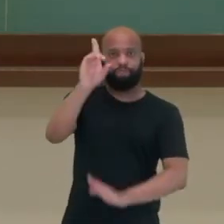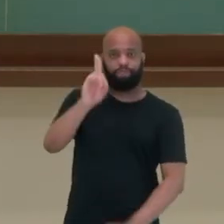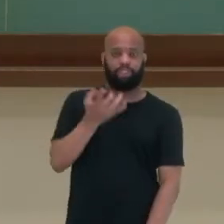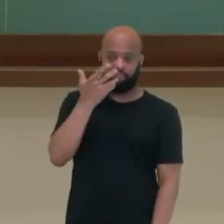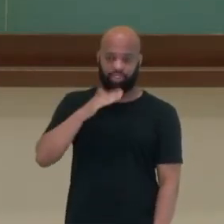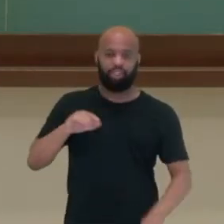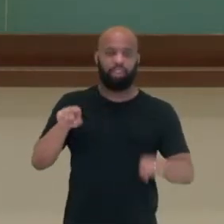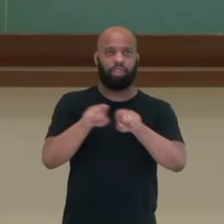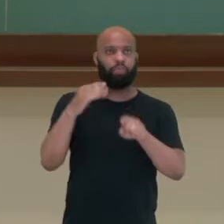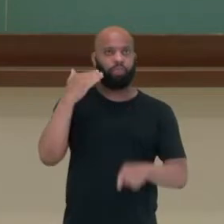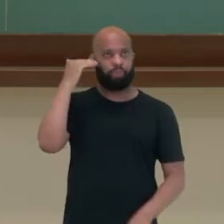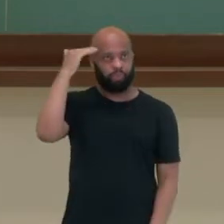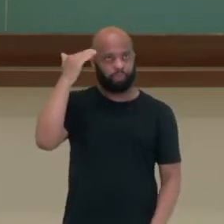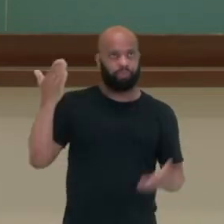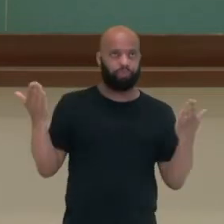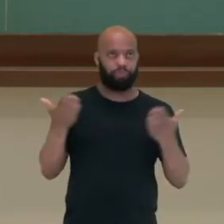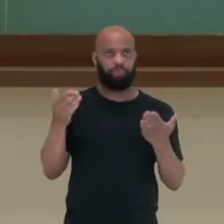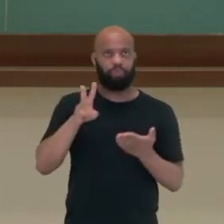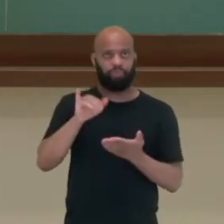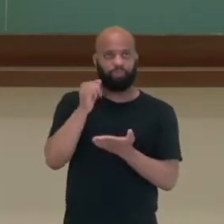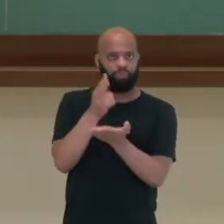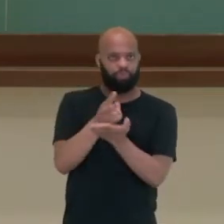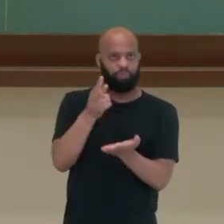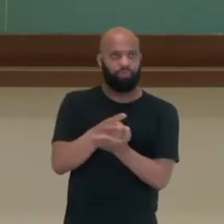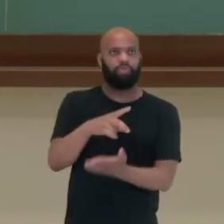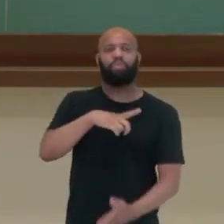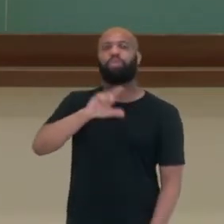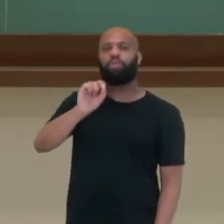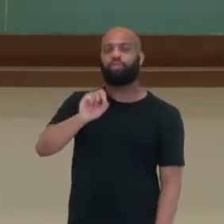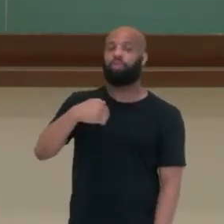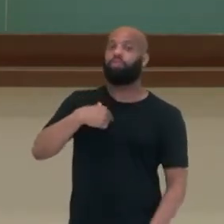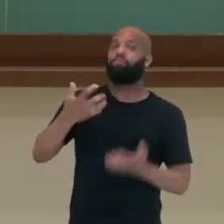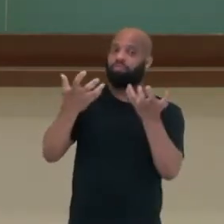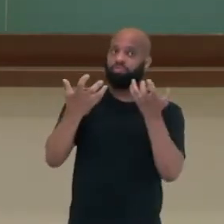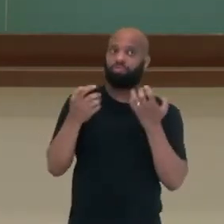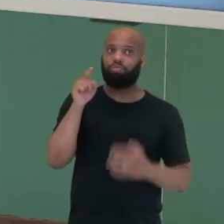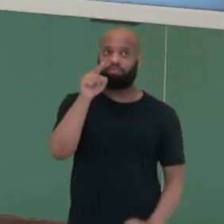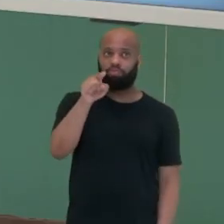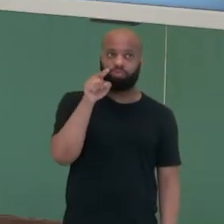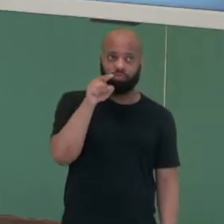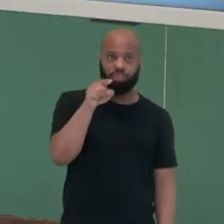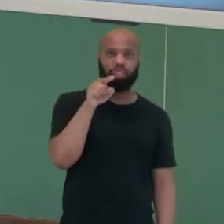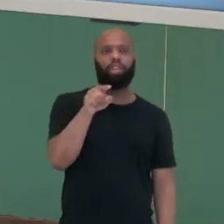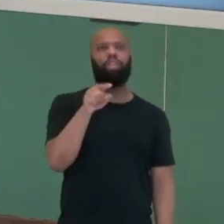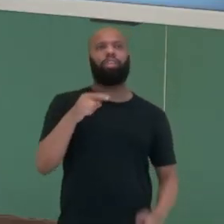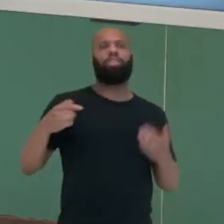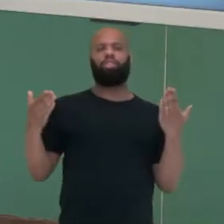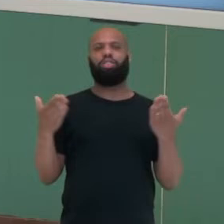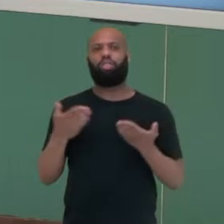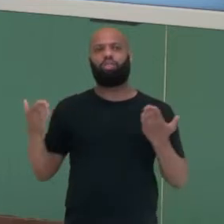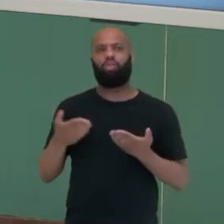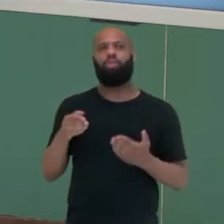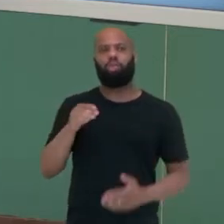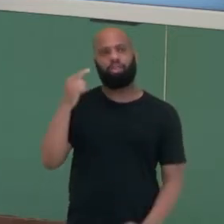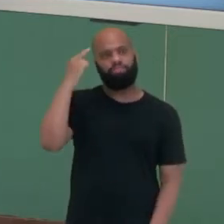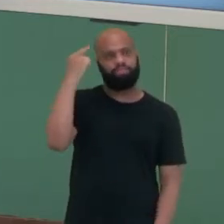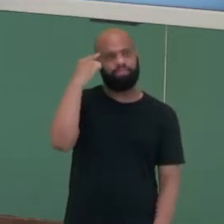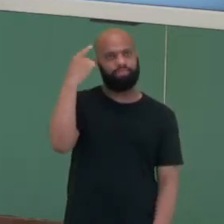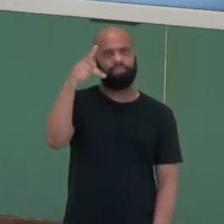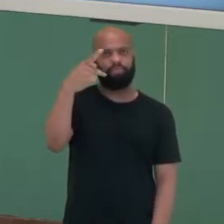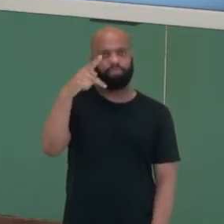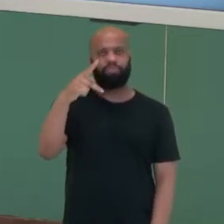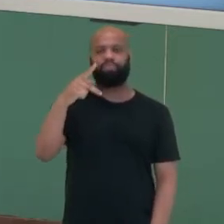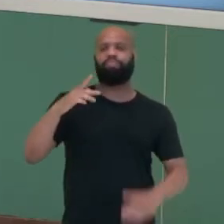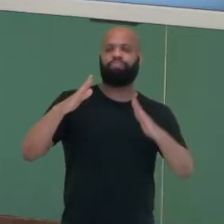Adolescente. Continuamos lá então. Agora eu quero que você aí pense em casa nessa